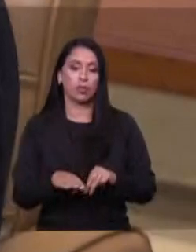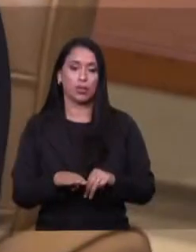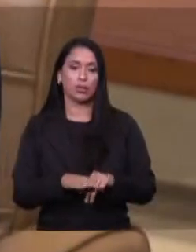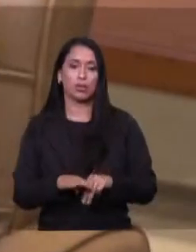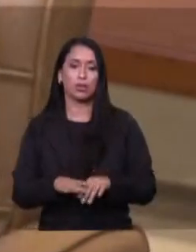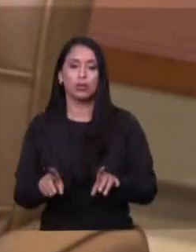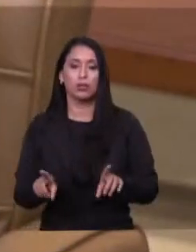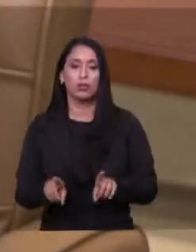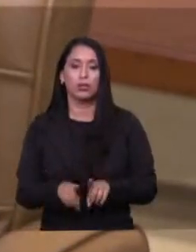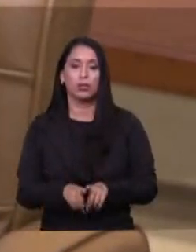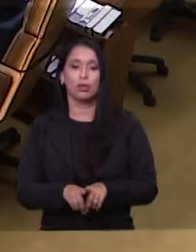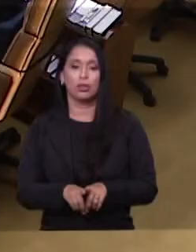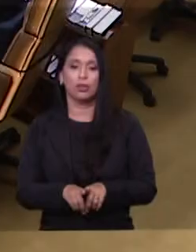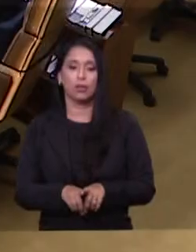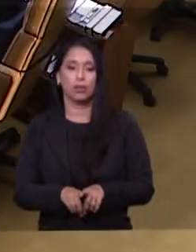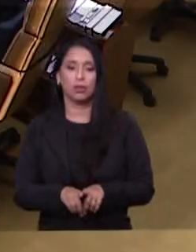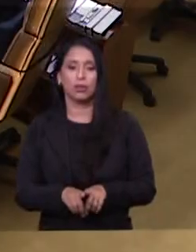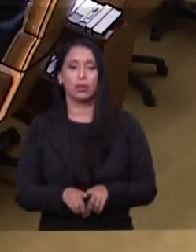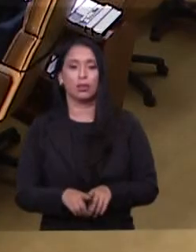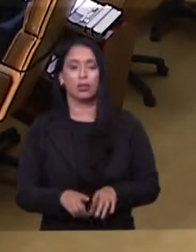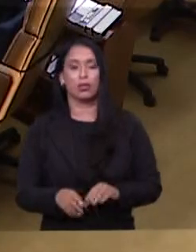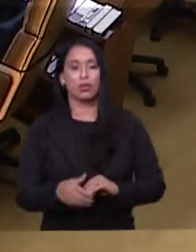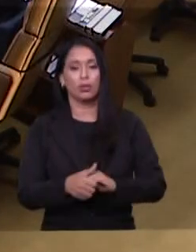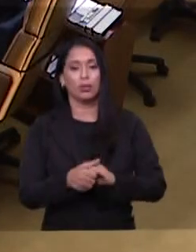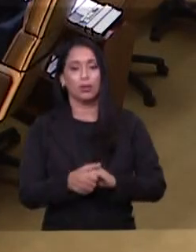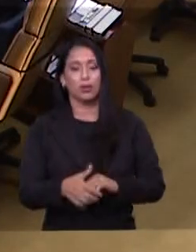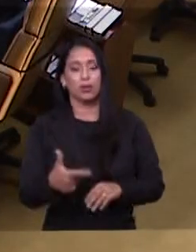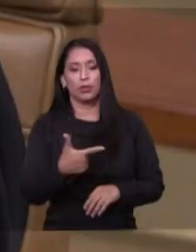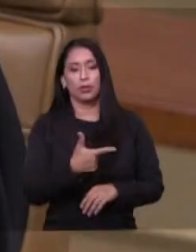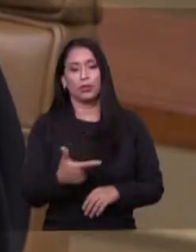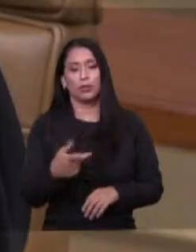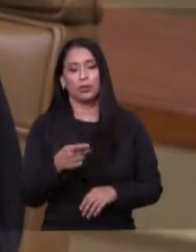na bancada em formato da letra U invertida.